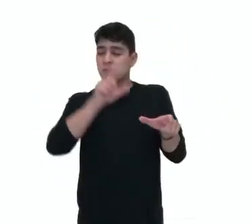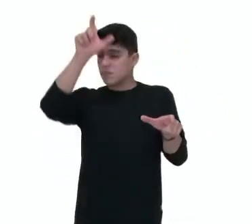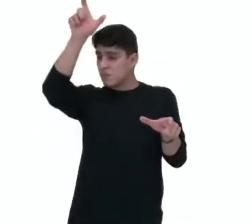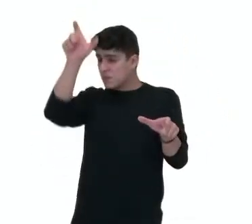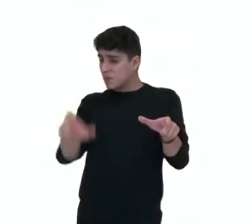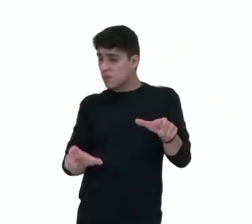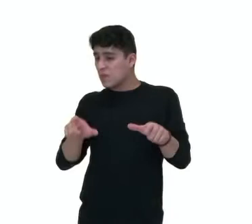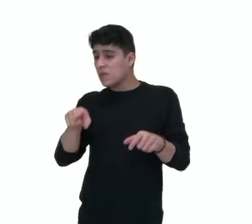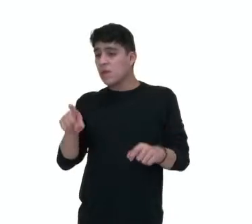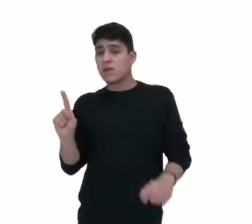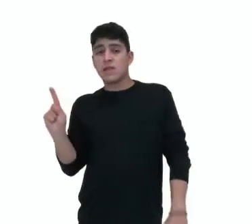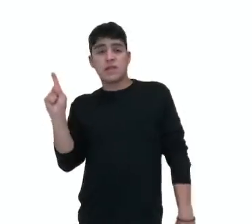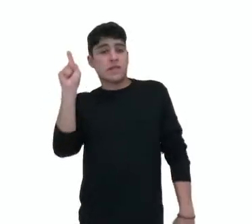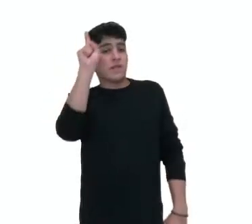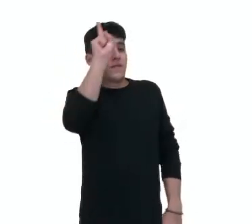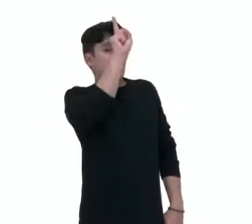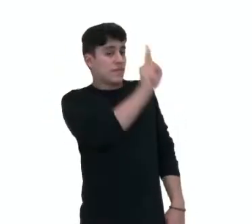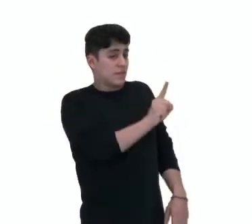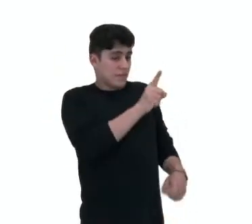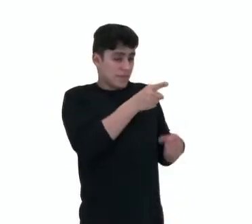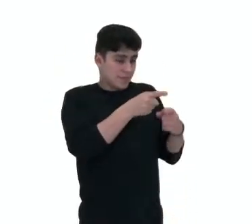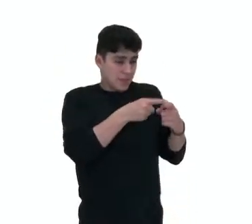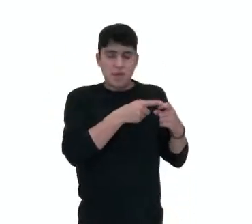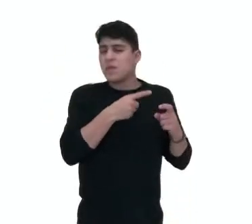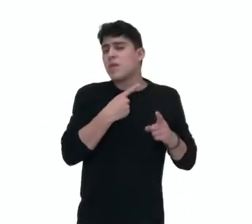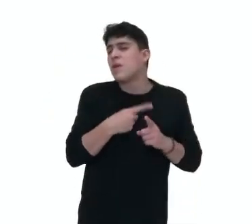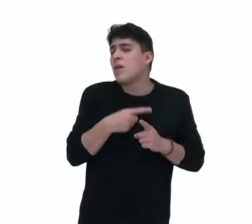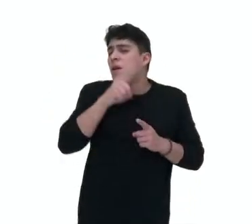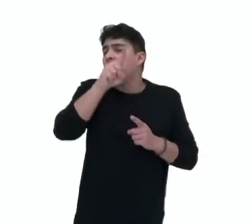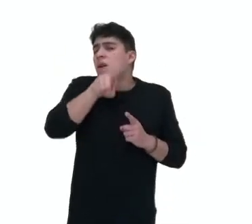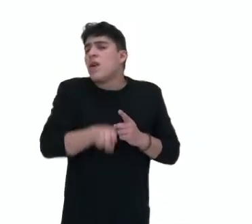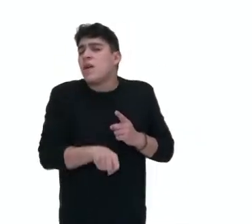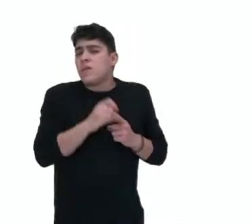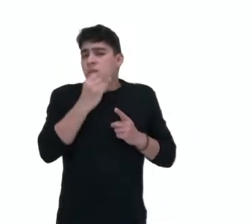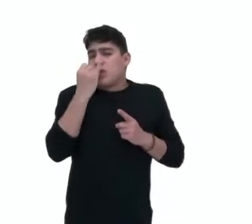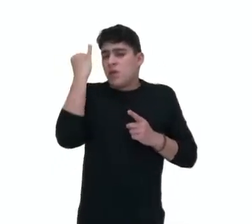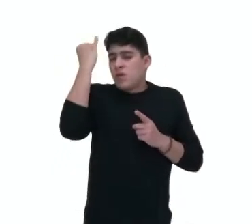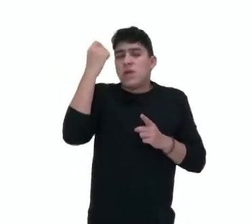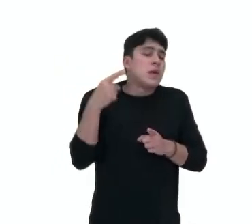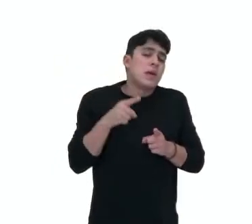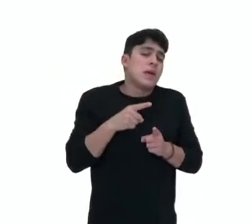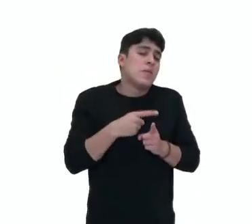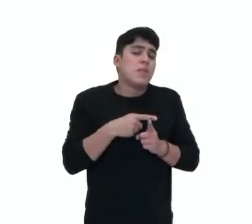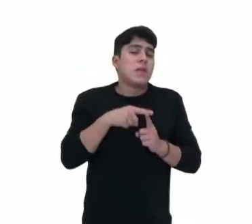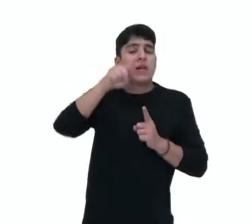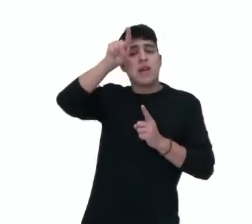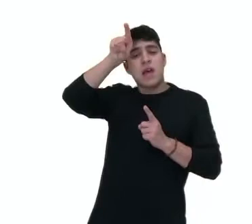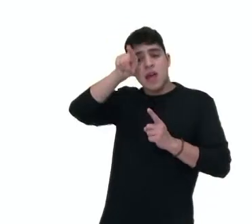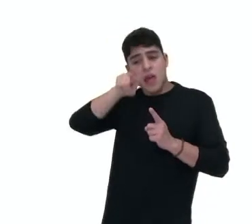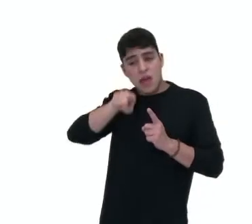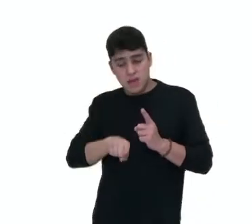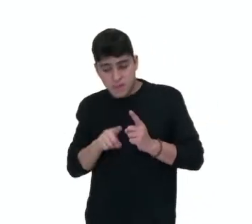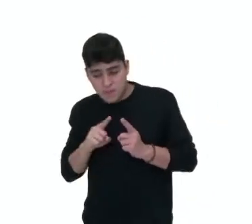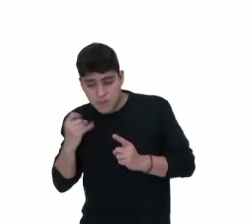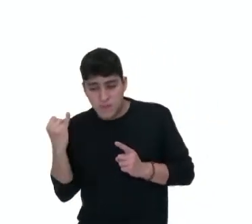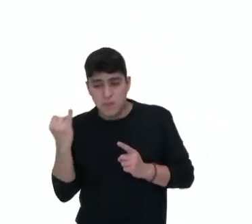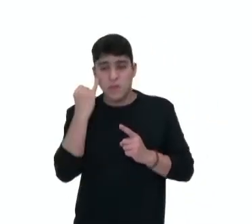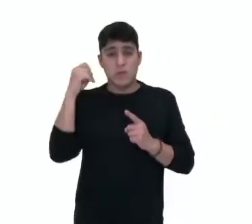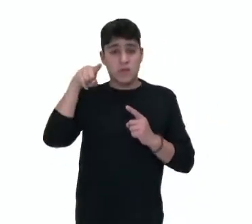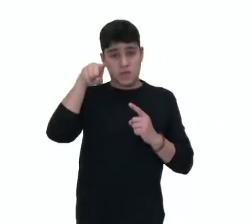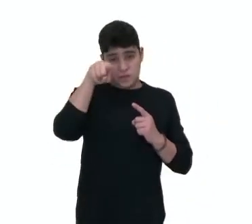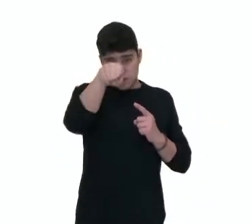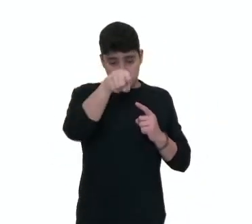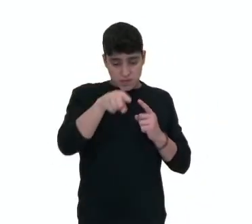Por que é importante que você ou a sua família vá com frequência ao médico e façam exames de